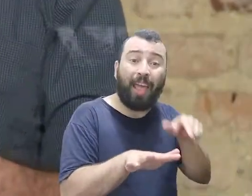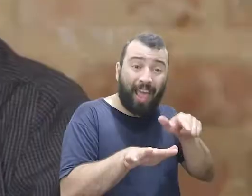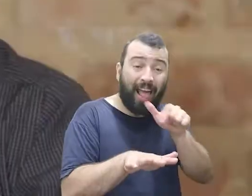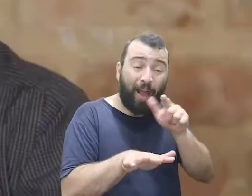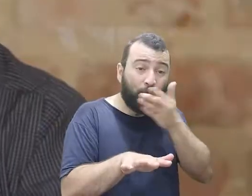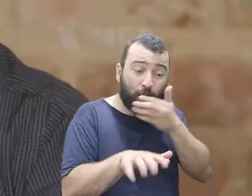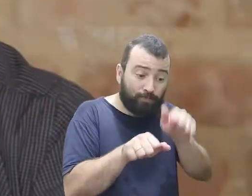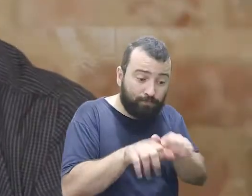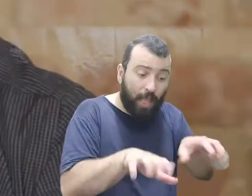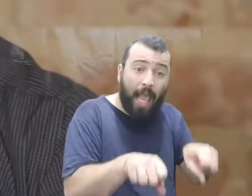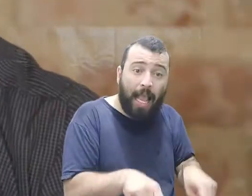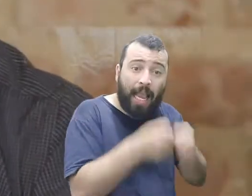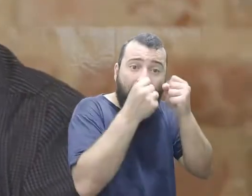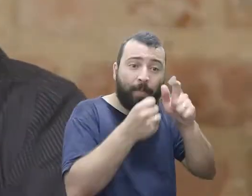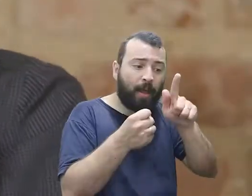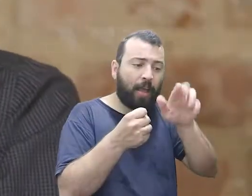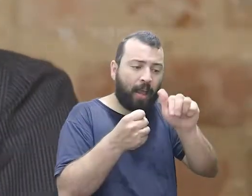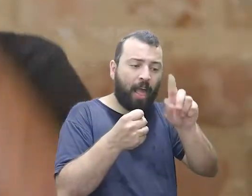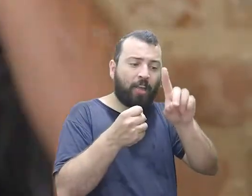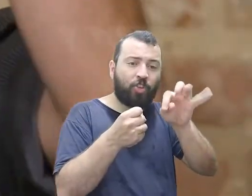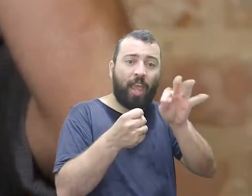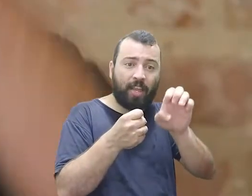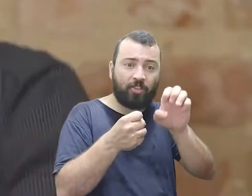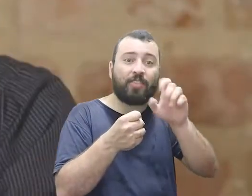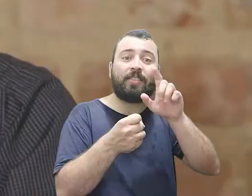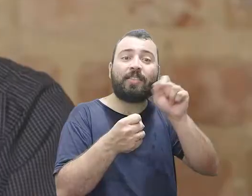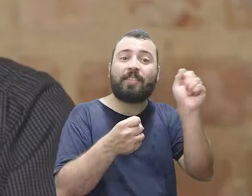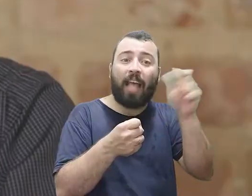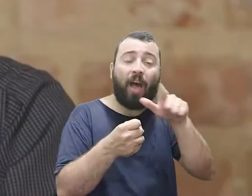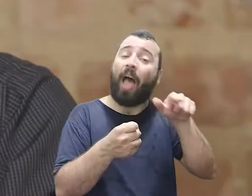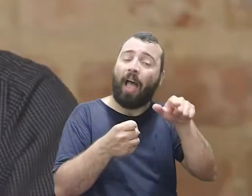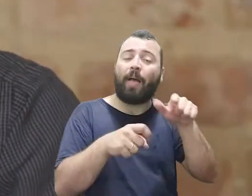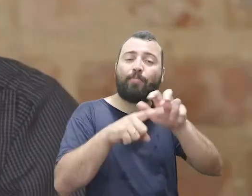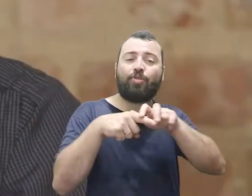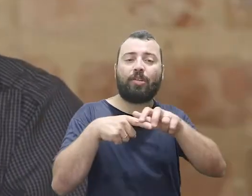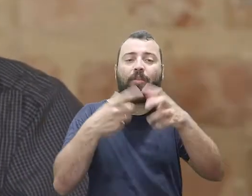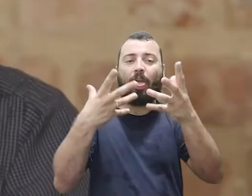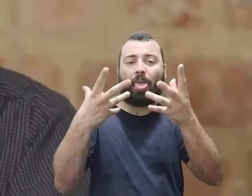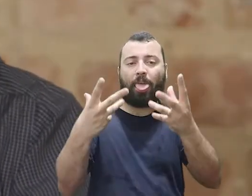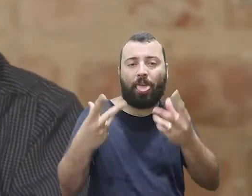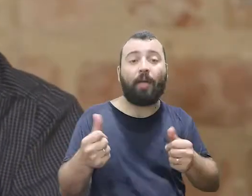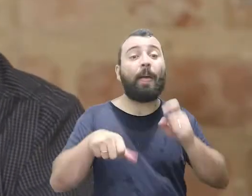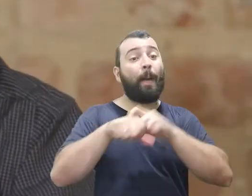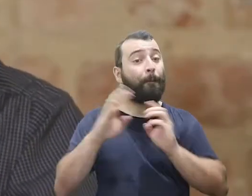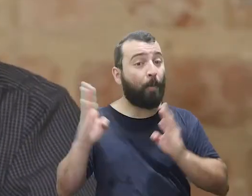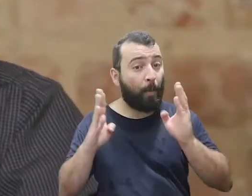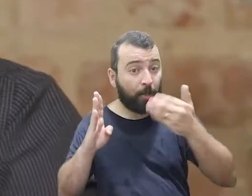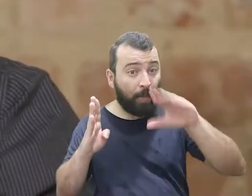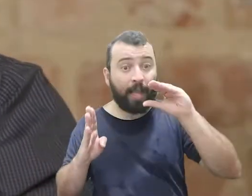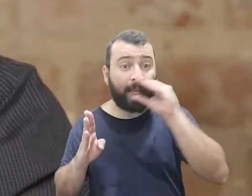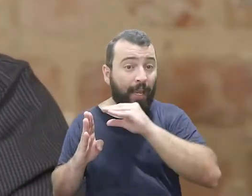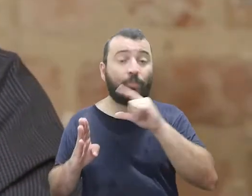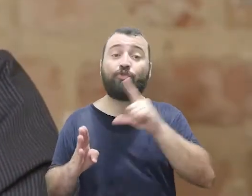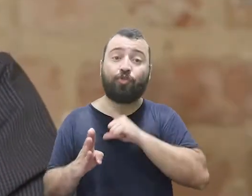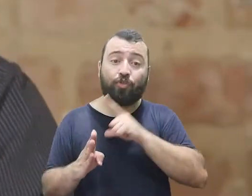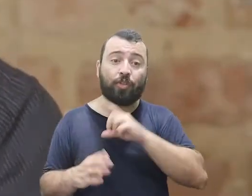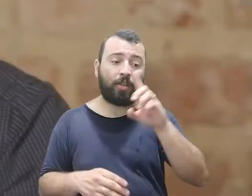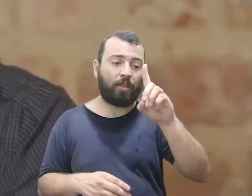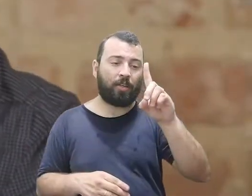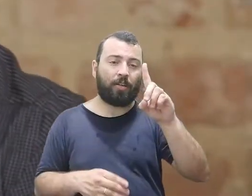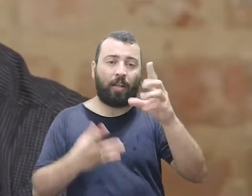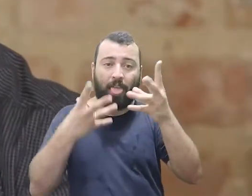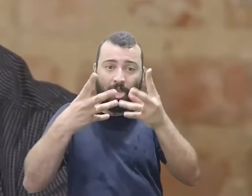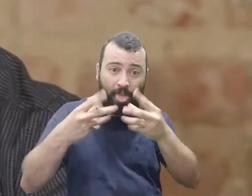doce quebra o gradiente de salinidade que faz com que essas águas afundem. Então, em momentos mais quentes, quando eu tenho